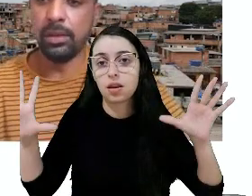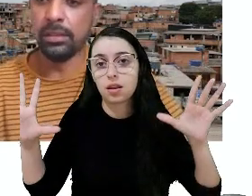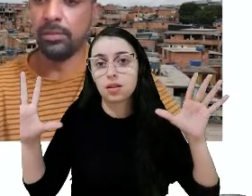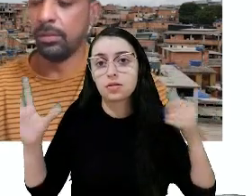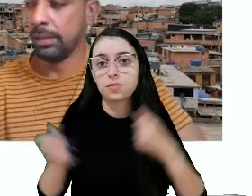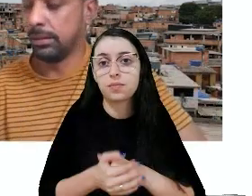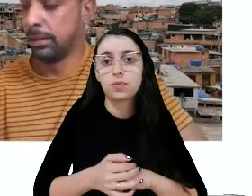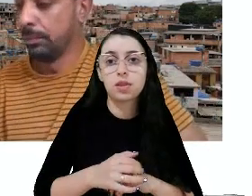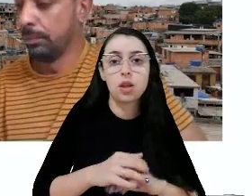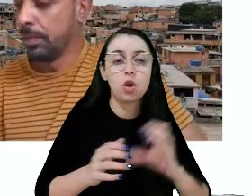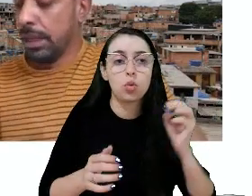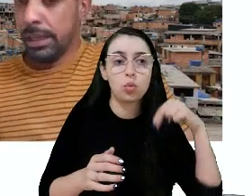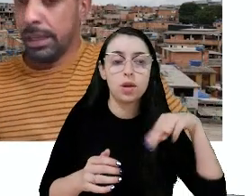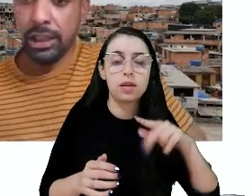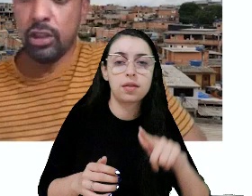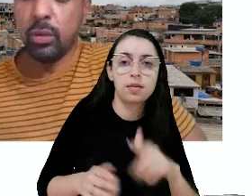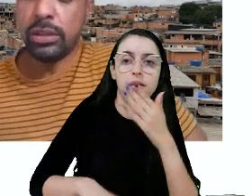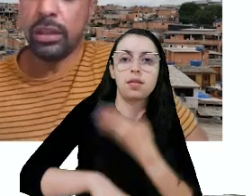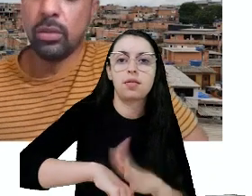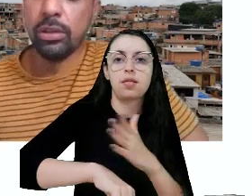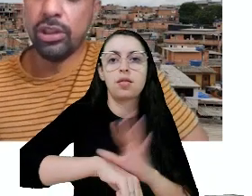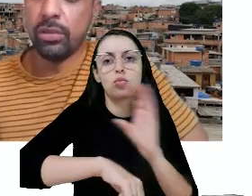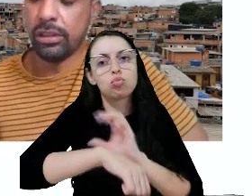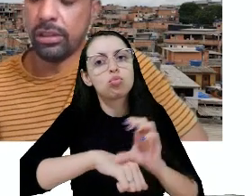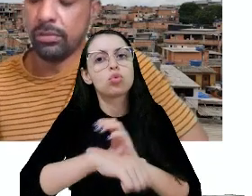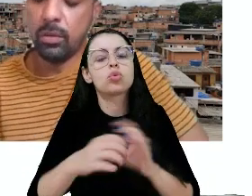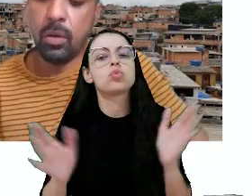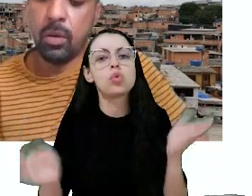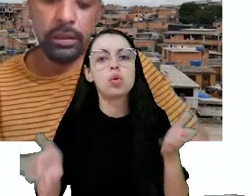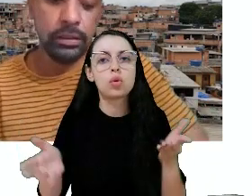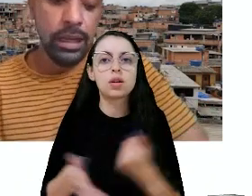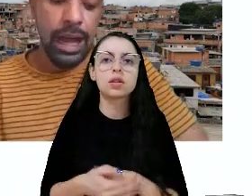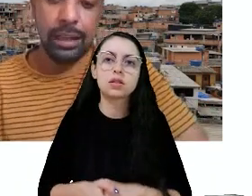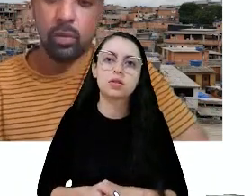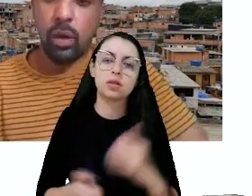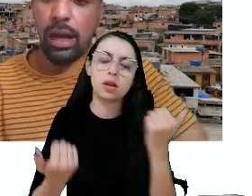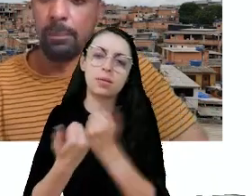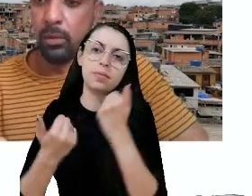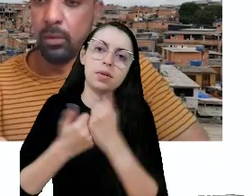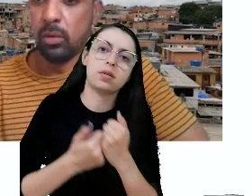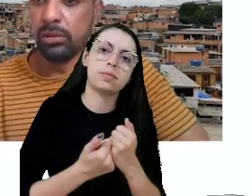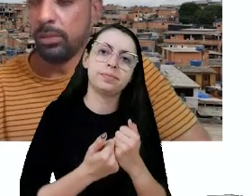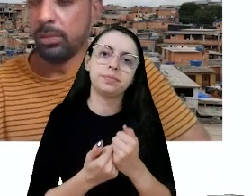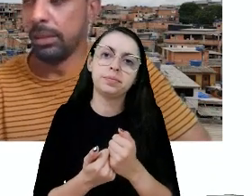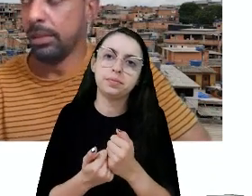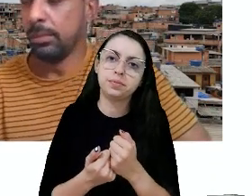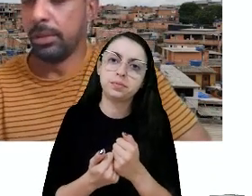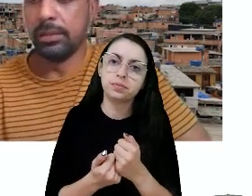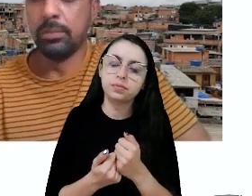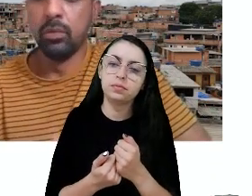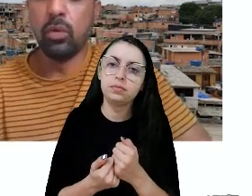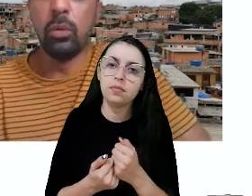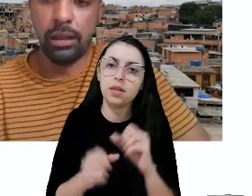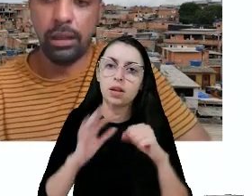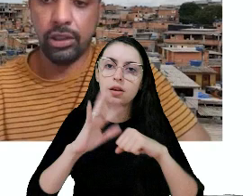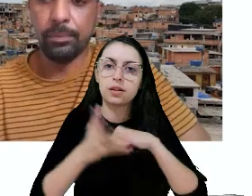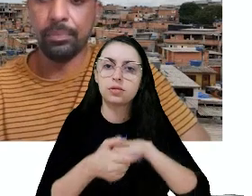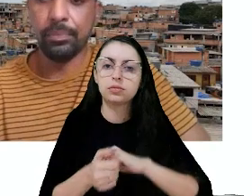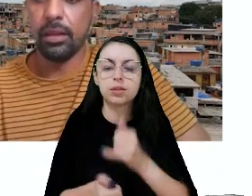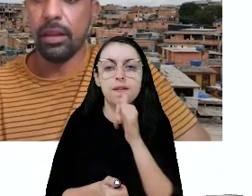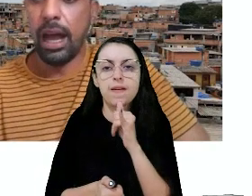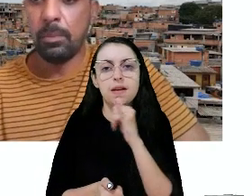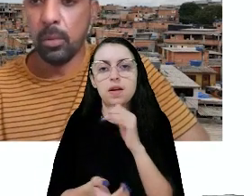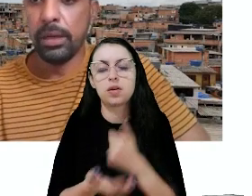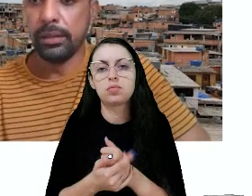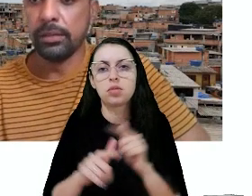ONG passa por essa formação. E a gente consegue hoje, com a Gerando Falcões, atuar no contexto de pandemia, por exemplo, no